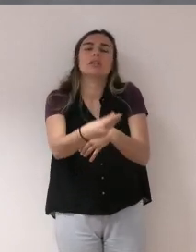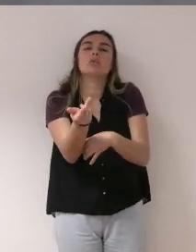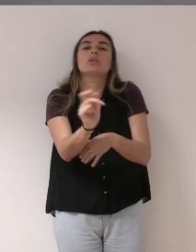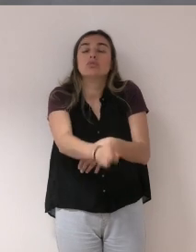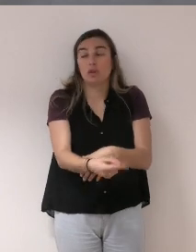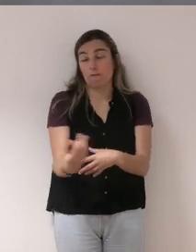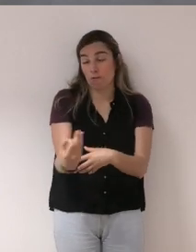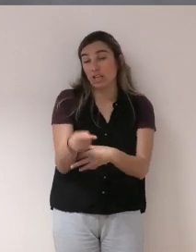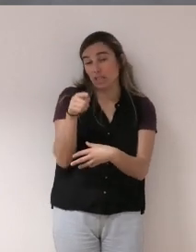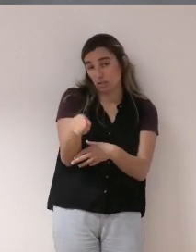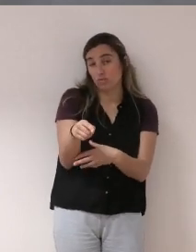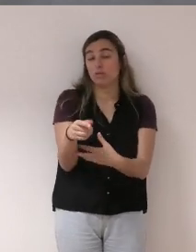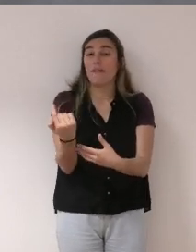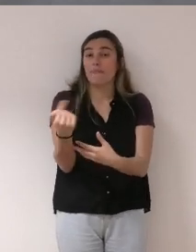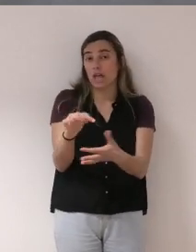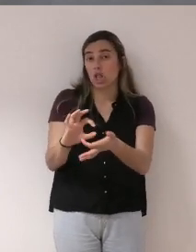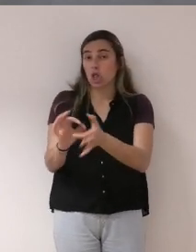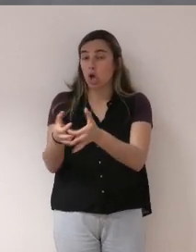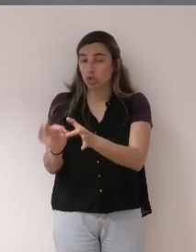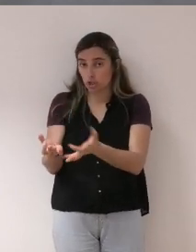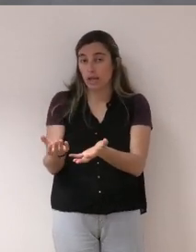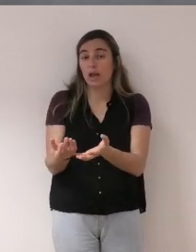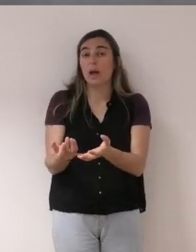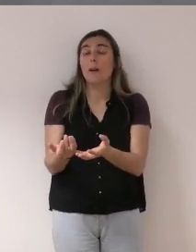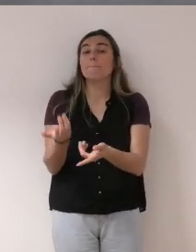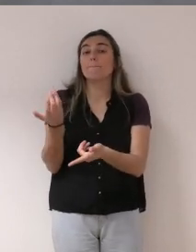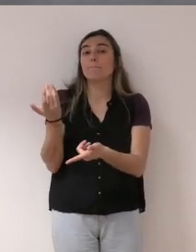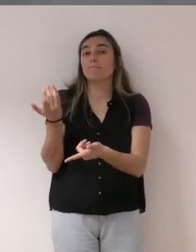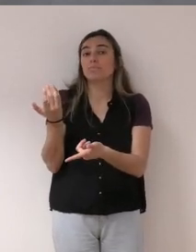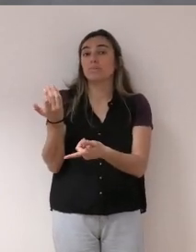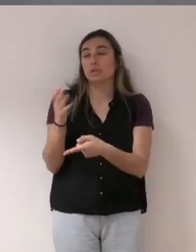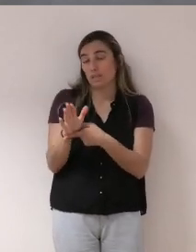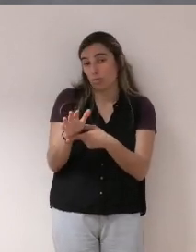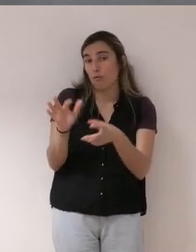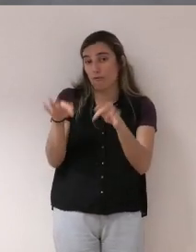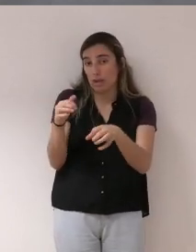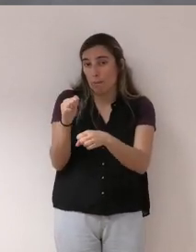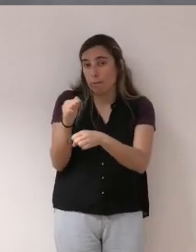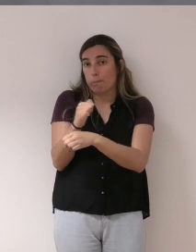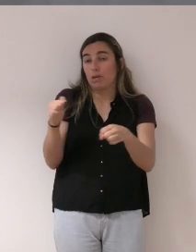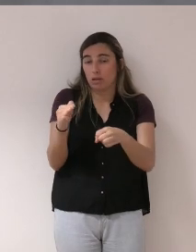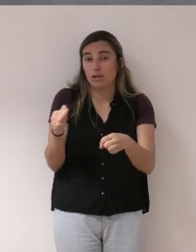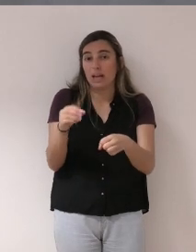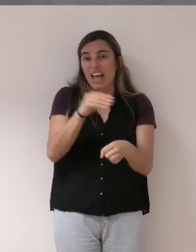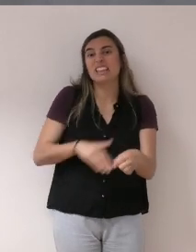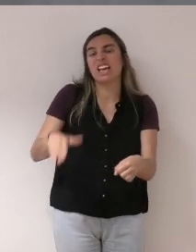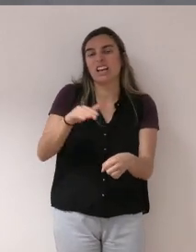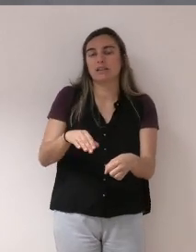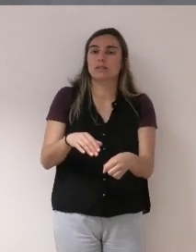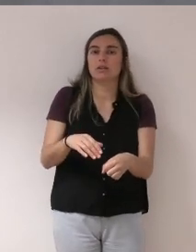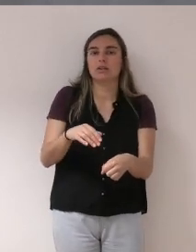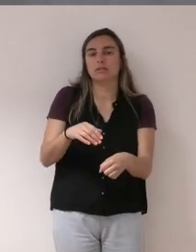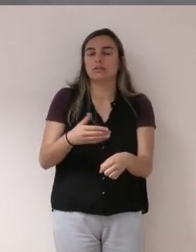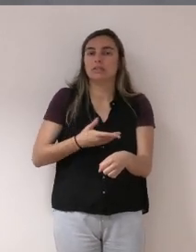E aí isso faz sentido também com o Nauman, que é o fim apocalíptico, digamos assim. Como é